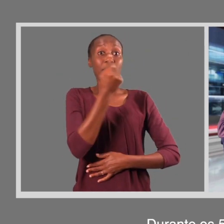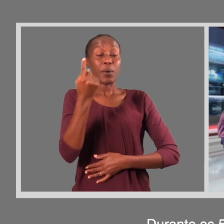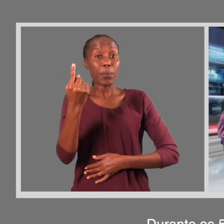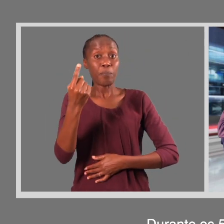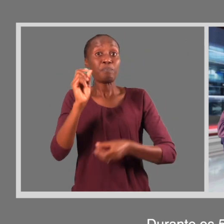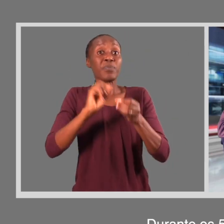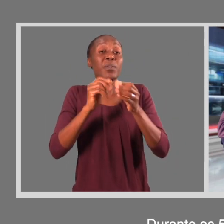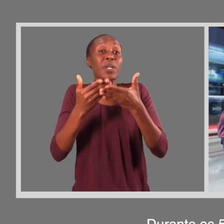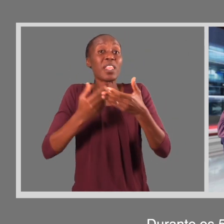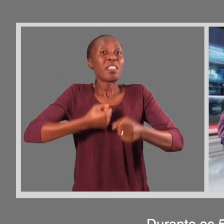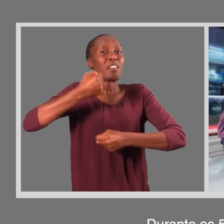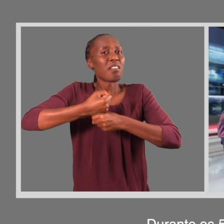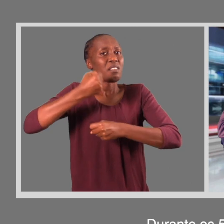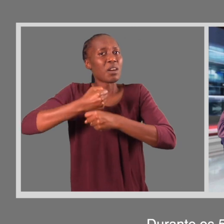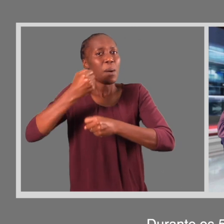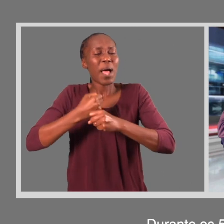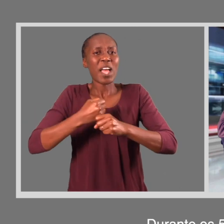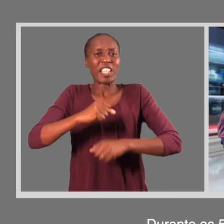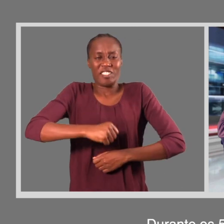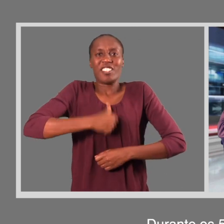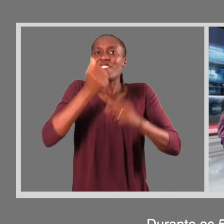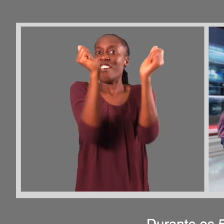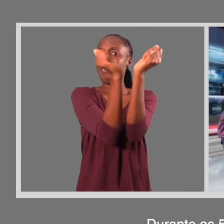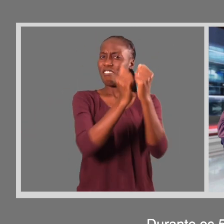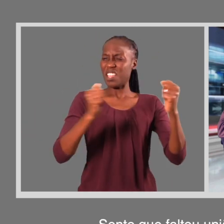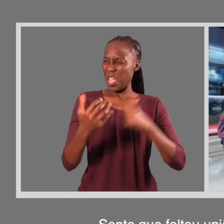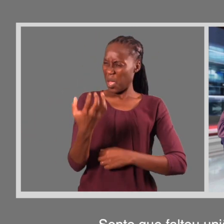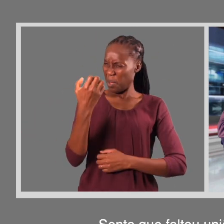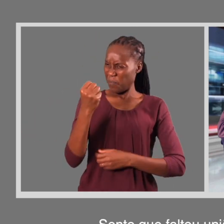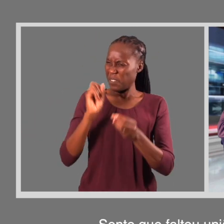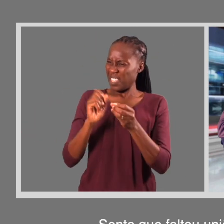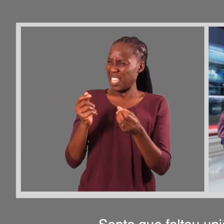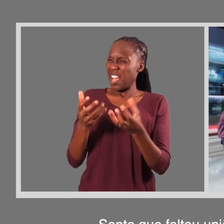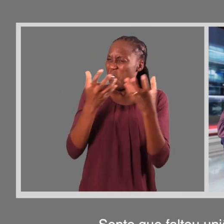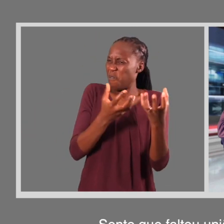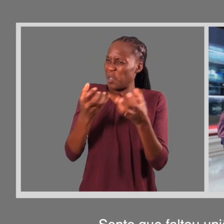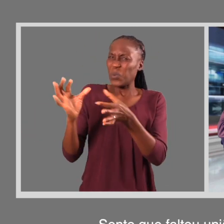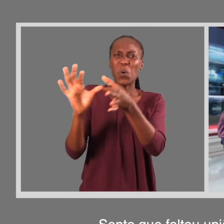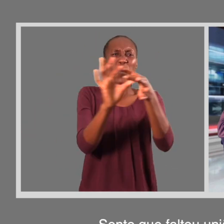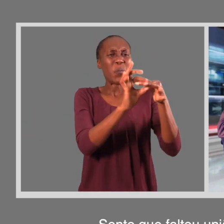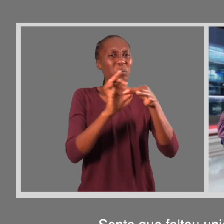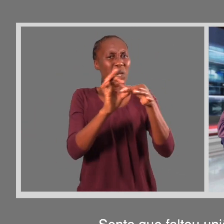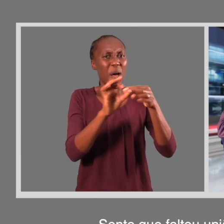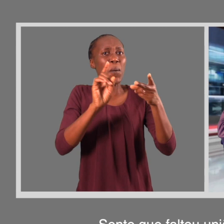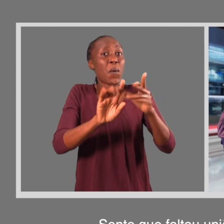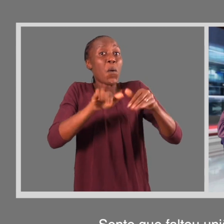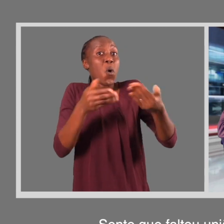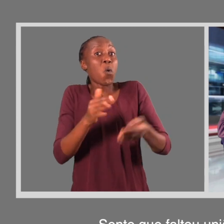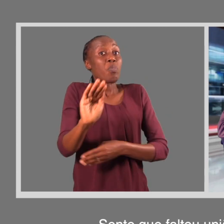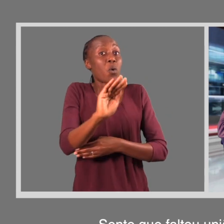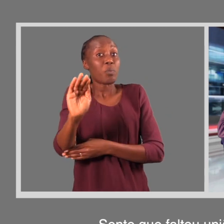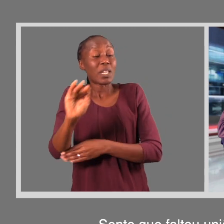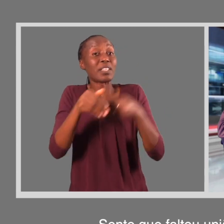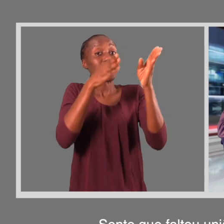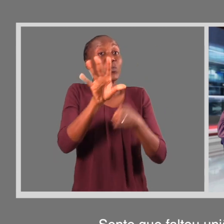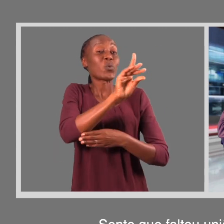um trabalhar de forma independente. Acha que faltou aqui a união no seio da